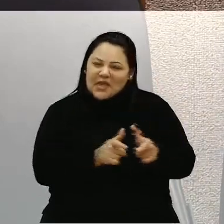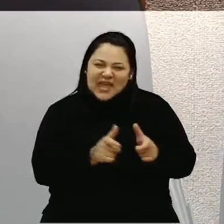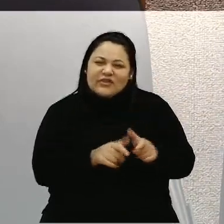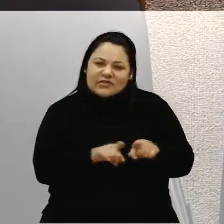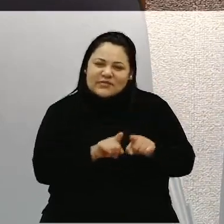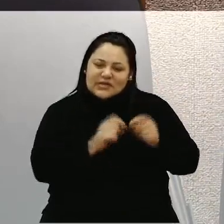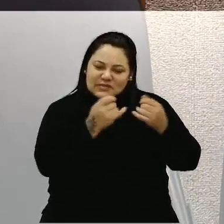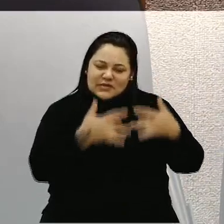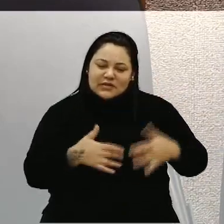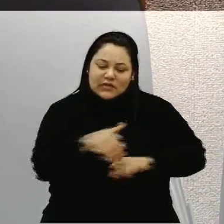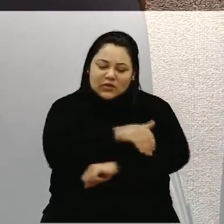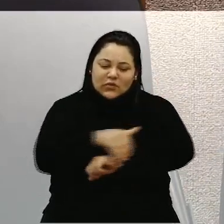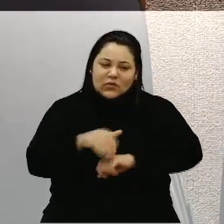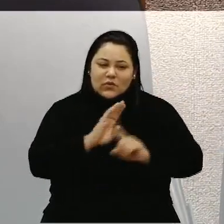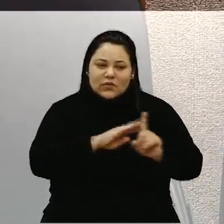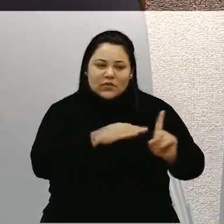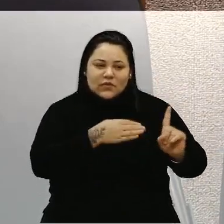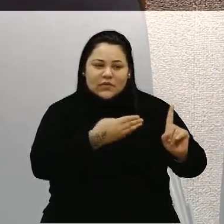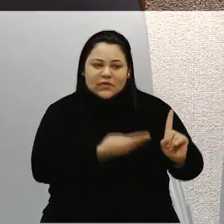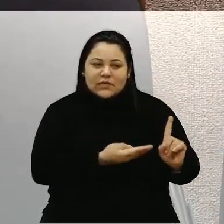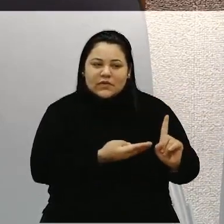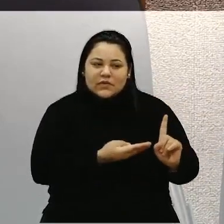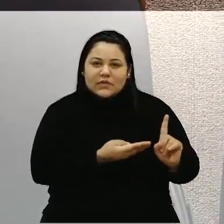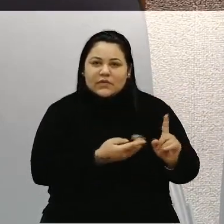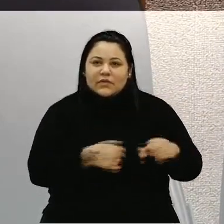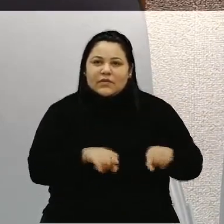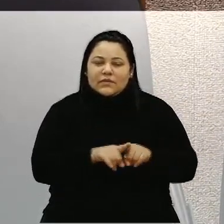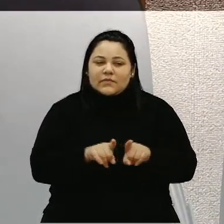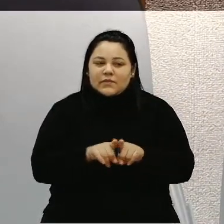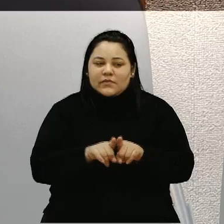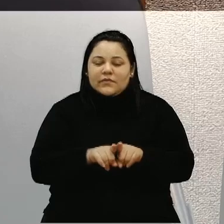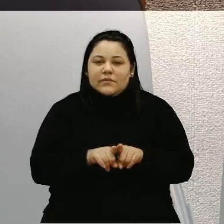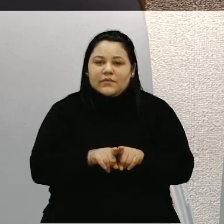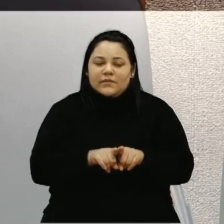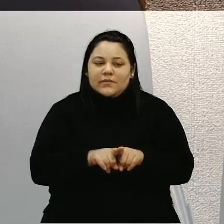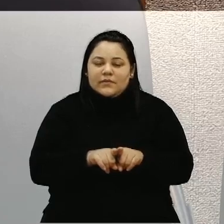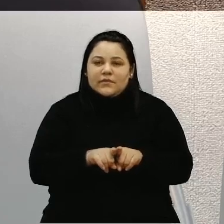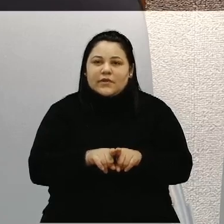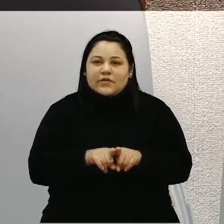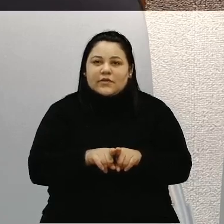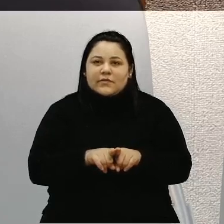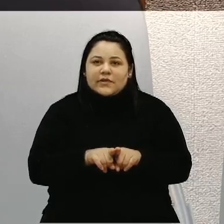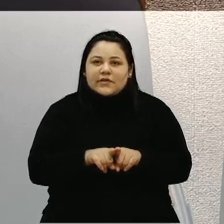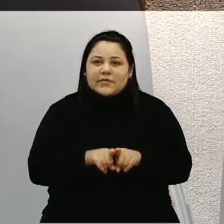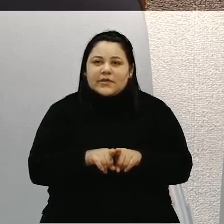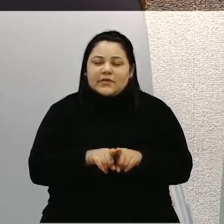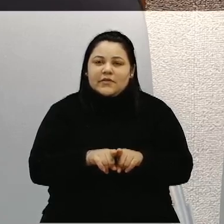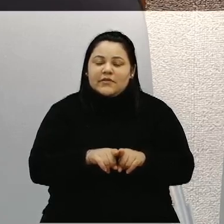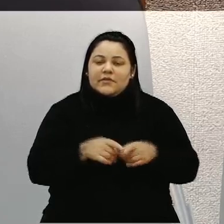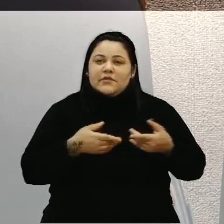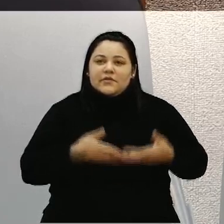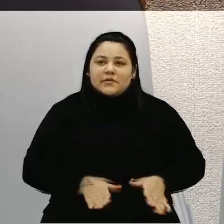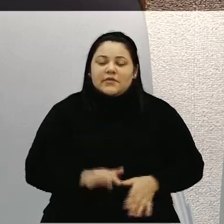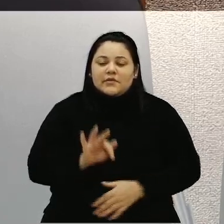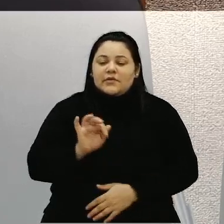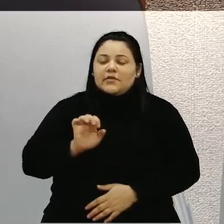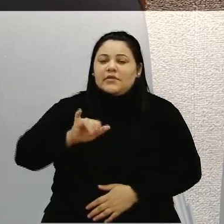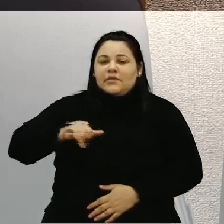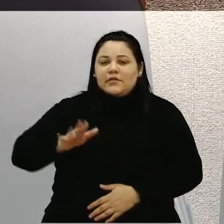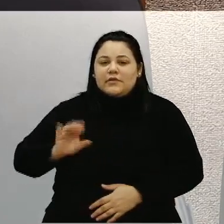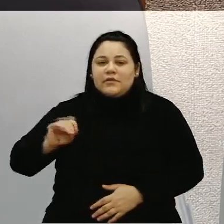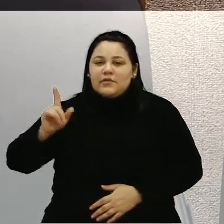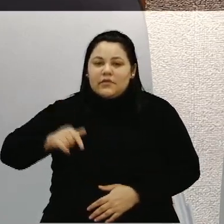rua homenageada. João Tonieto Filho nasceu em Conceição da Linha Feijó em 29 de março